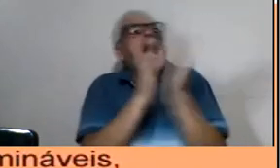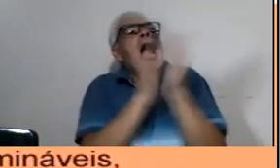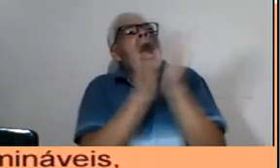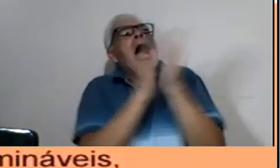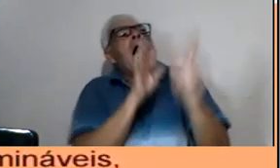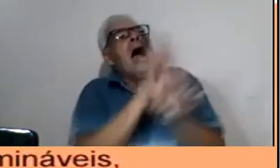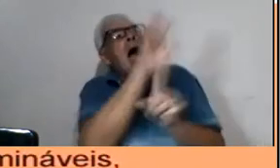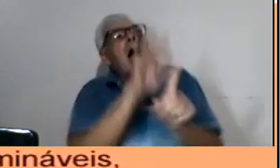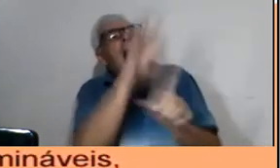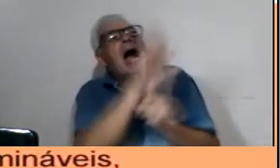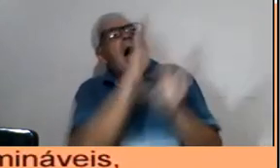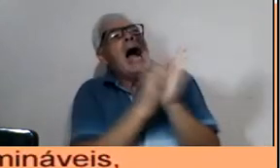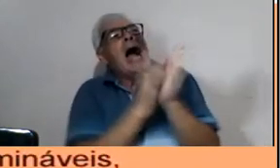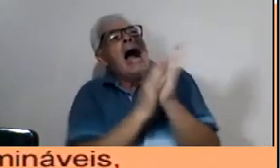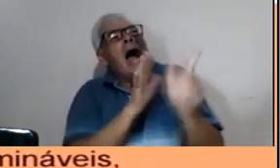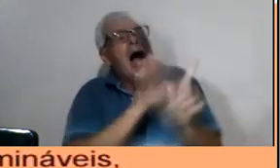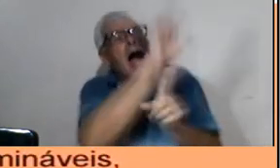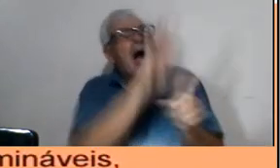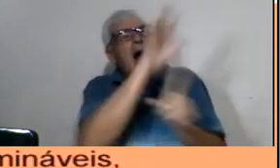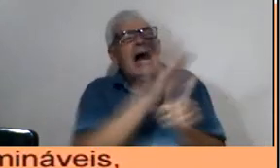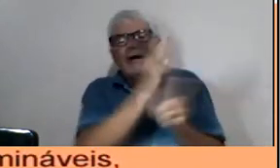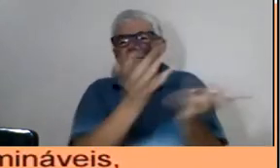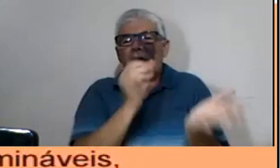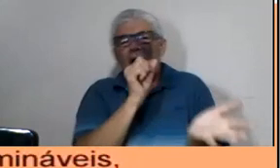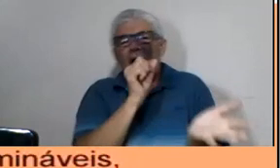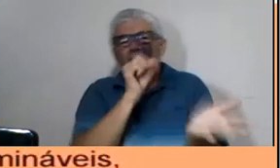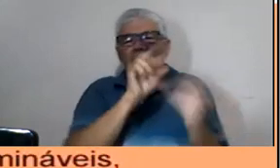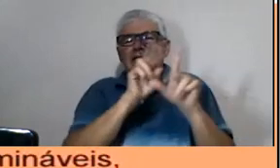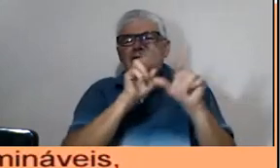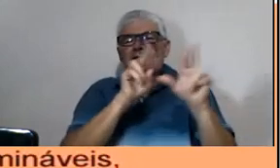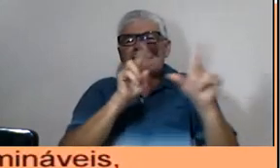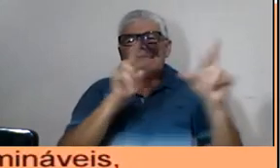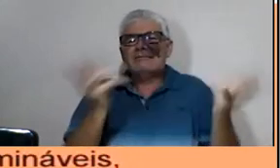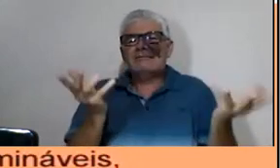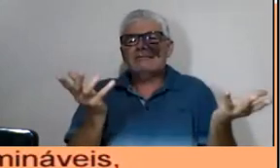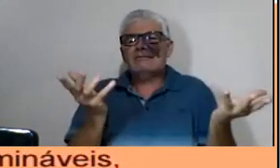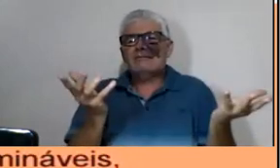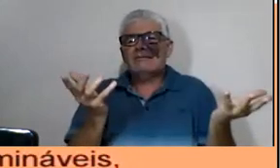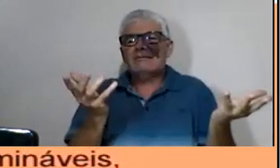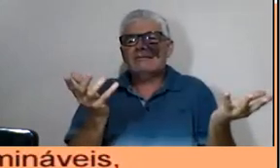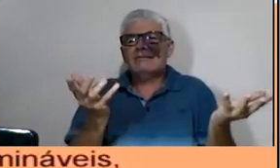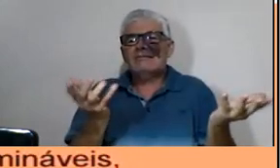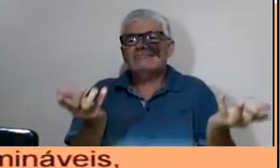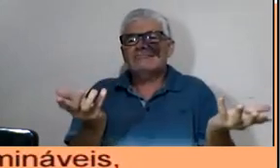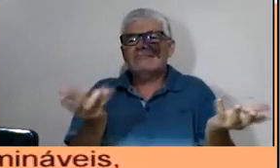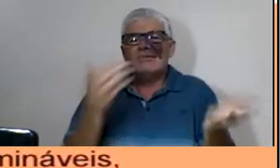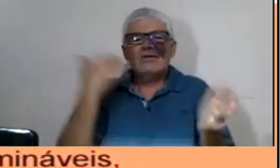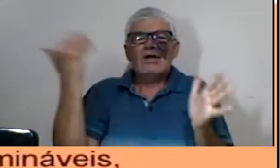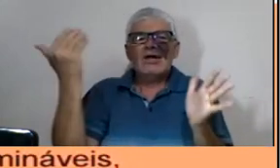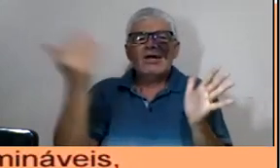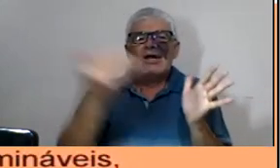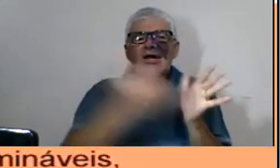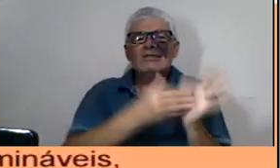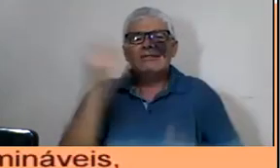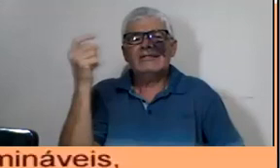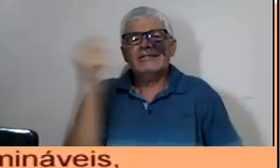ele conquistou. Então, é provável que o Ciro ele tenha conhecido a Deus, né? Principalmente